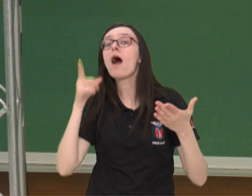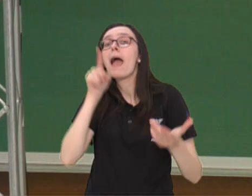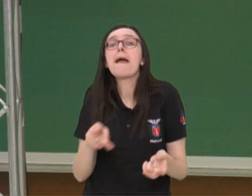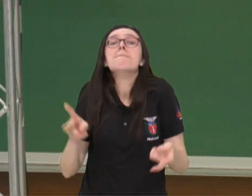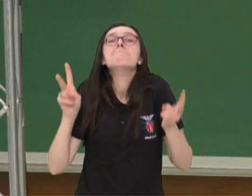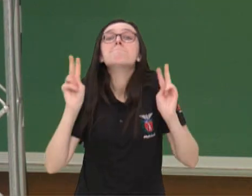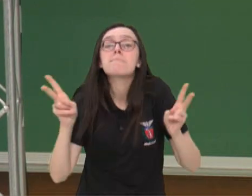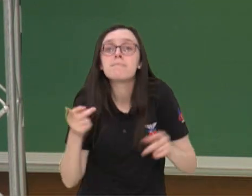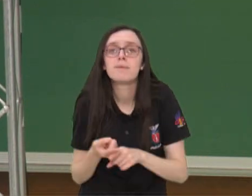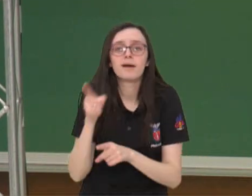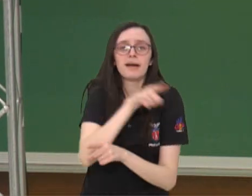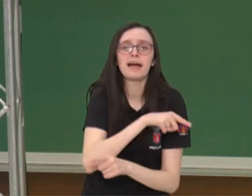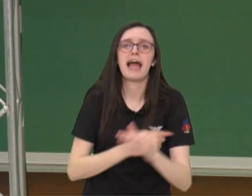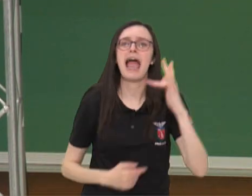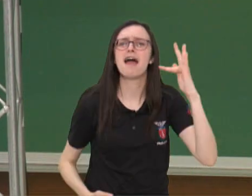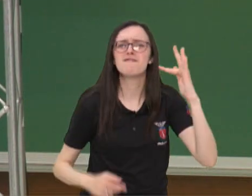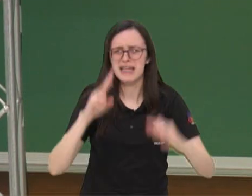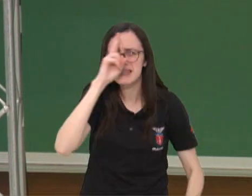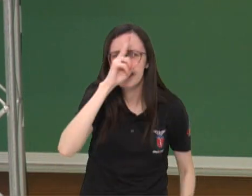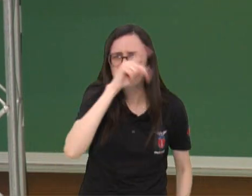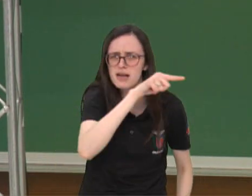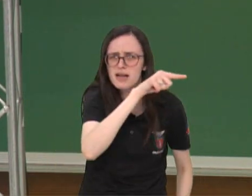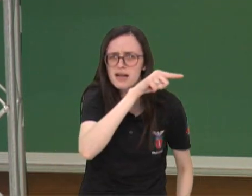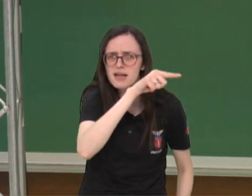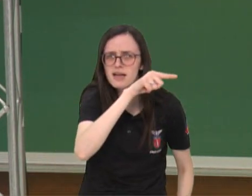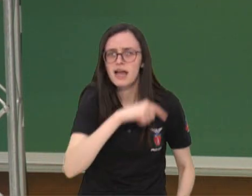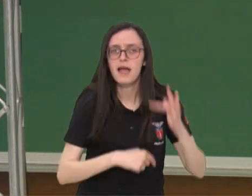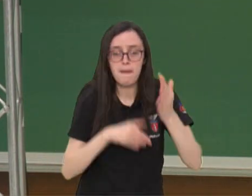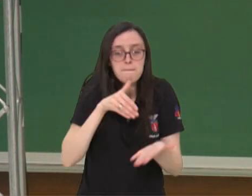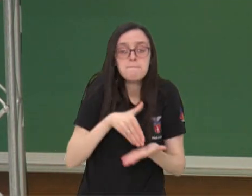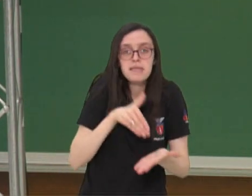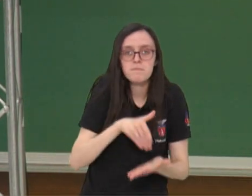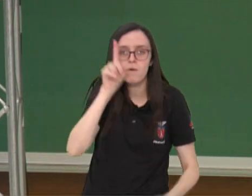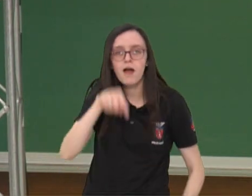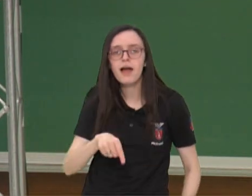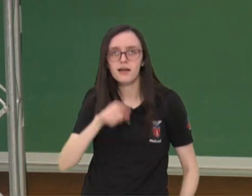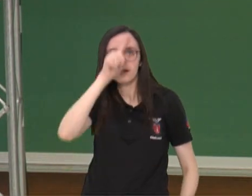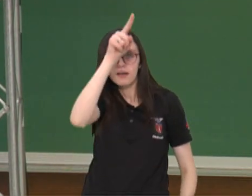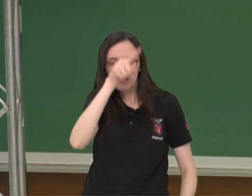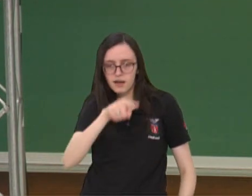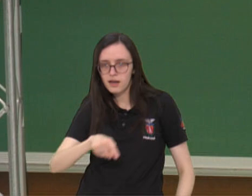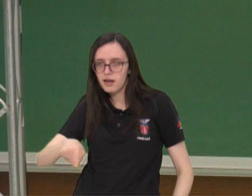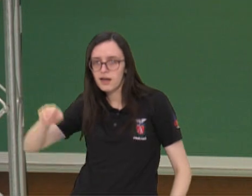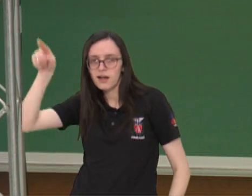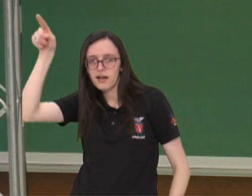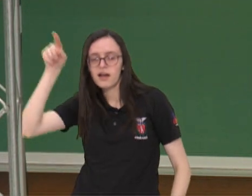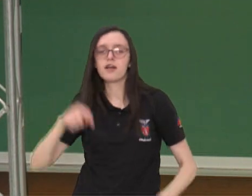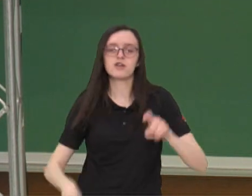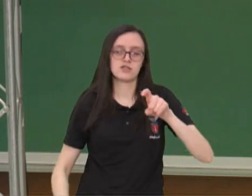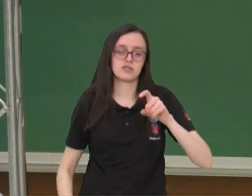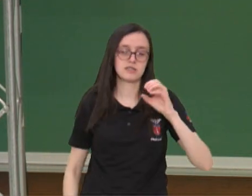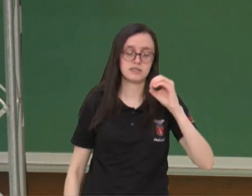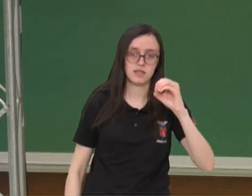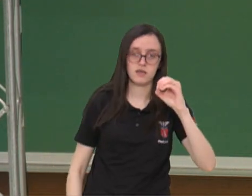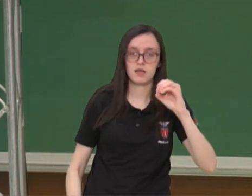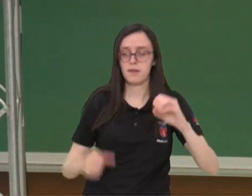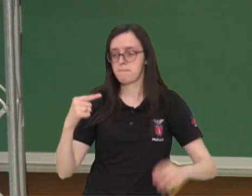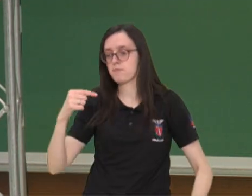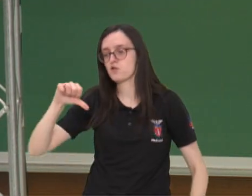mesmo ponto de mínimo da função. O vértice calculado aqui deu 0 para x e menos 9 para